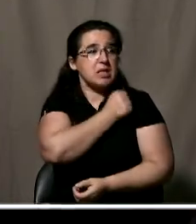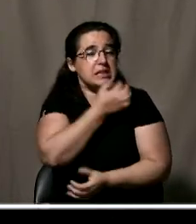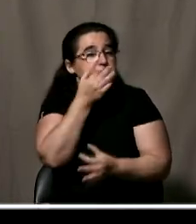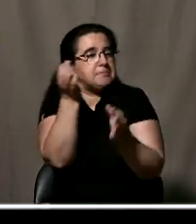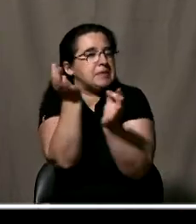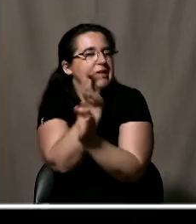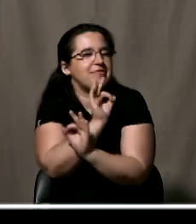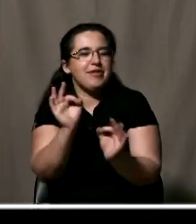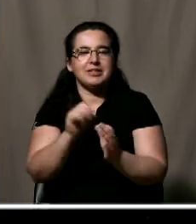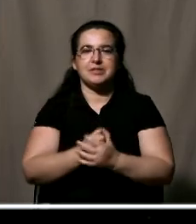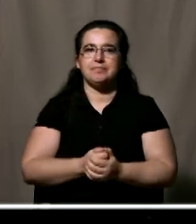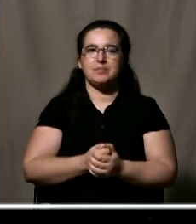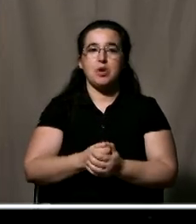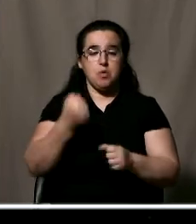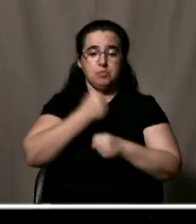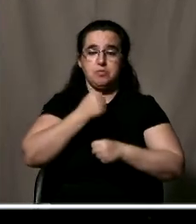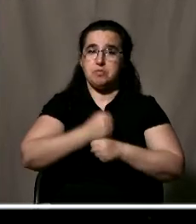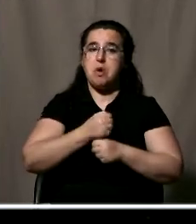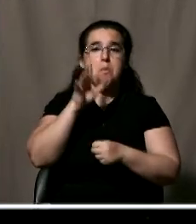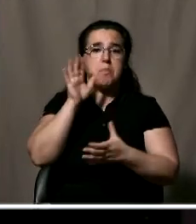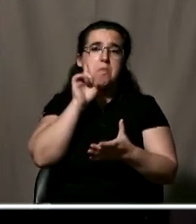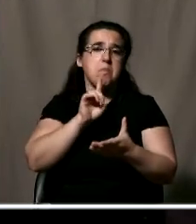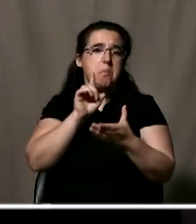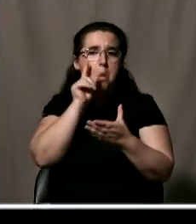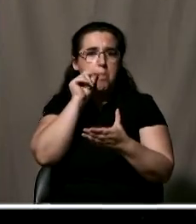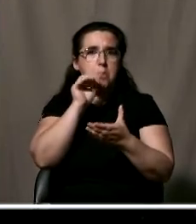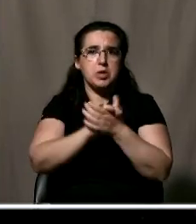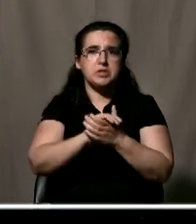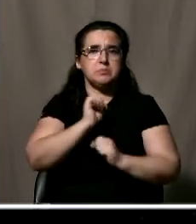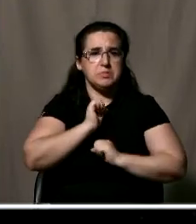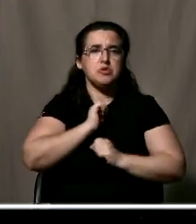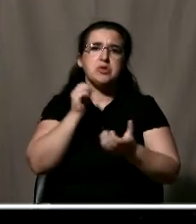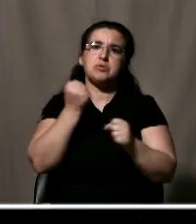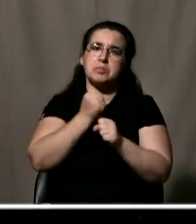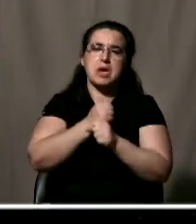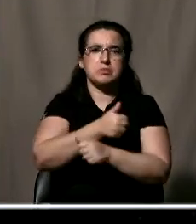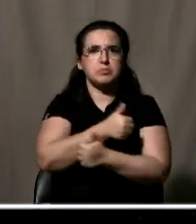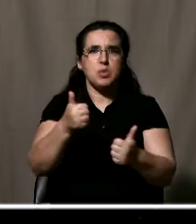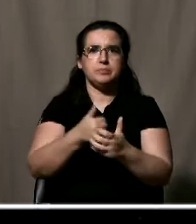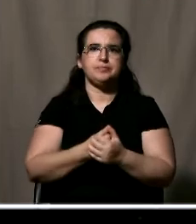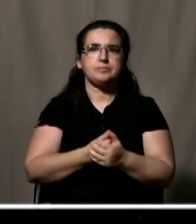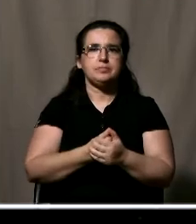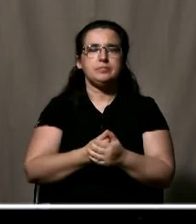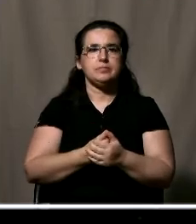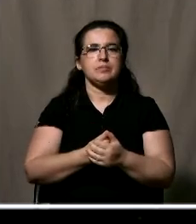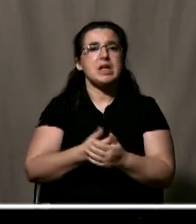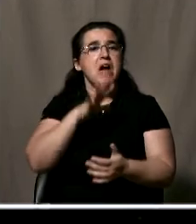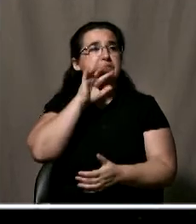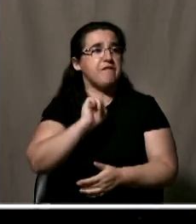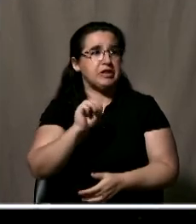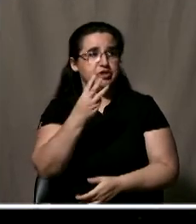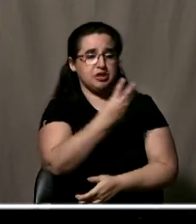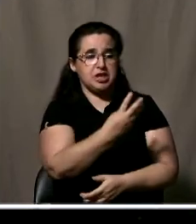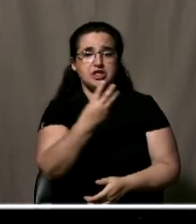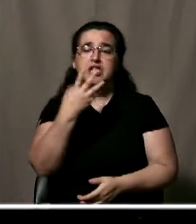maravilhosa. My husband had a good job. O meu marido tinha um emprego we bom. We had two wonderful children, tínhamos 3 and 5 years old. Três meninos de 3 e 5 anos de idade. We had a